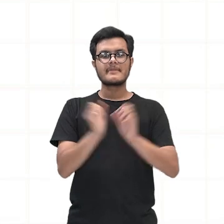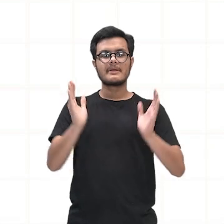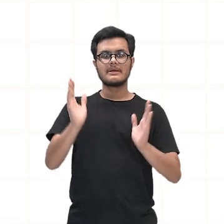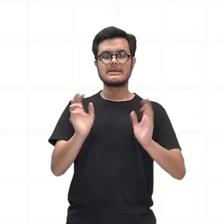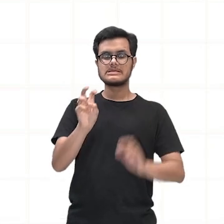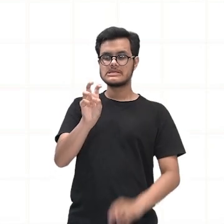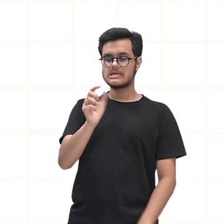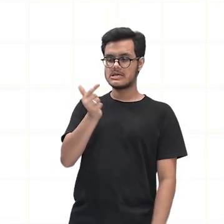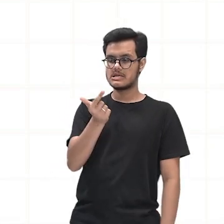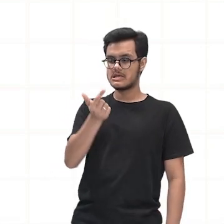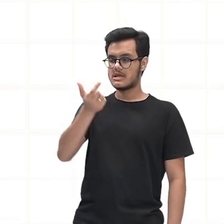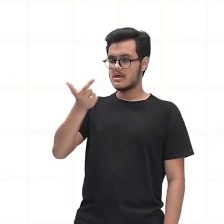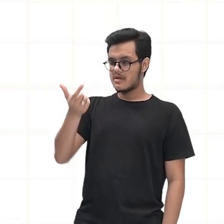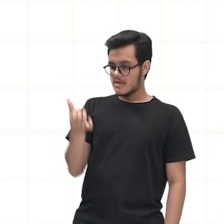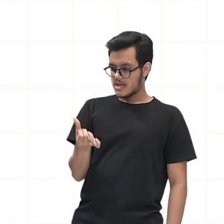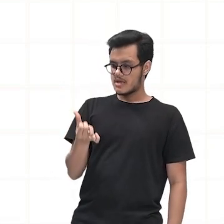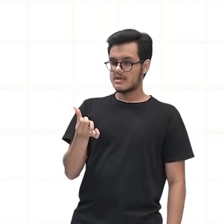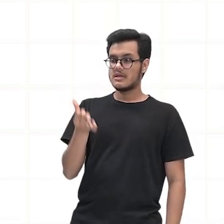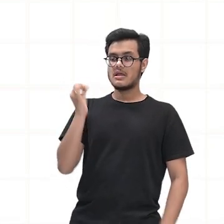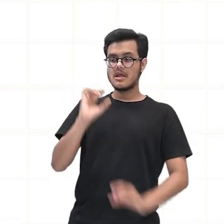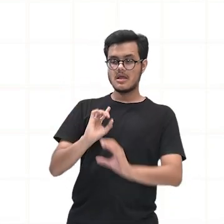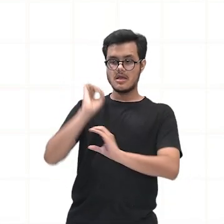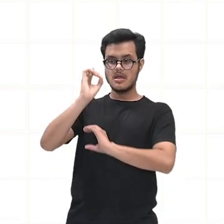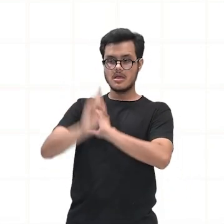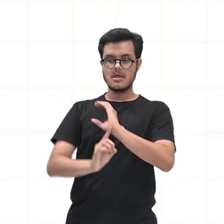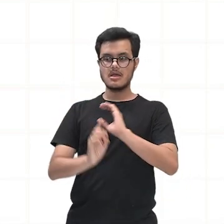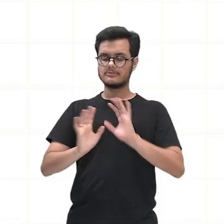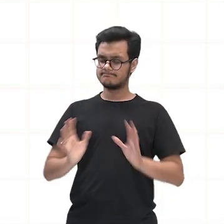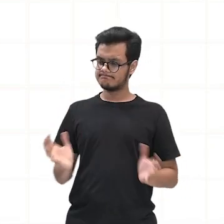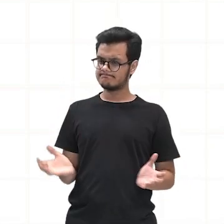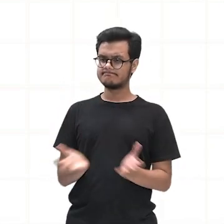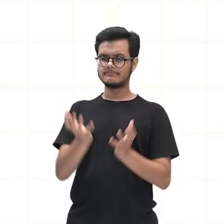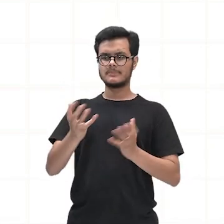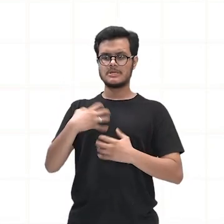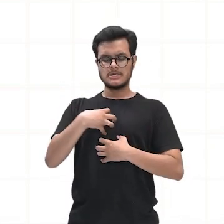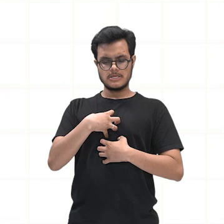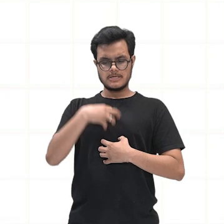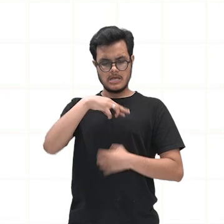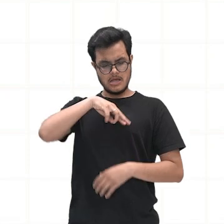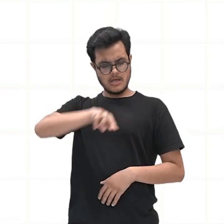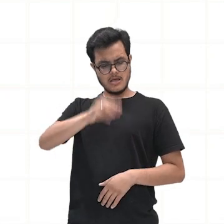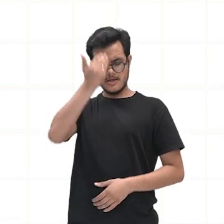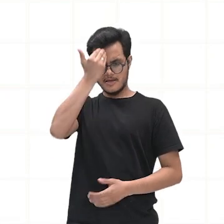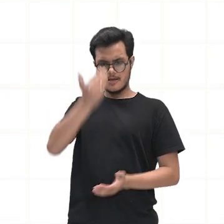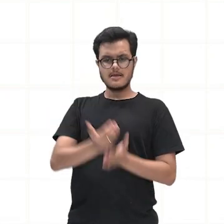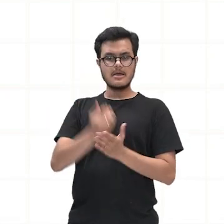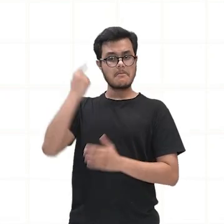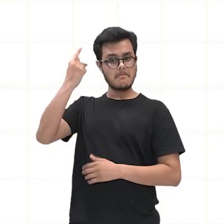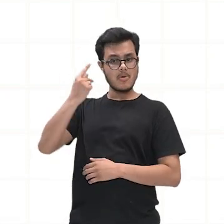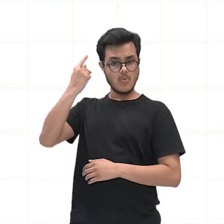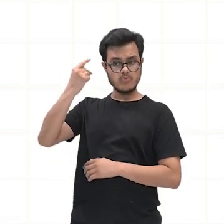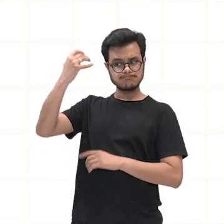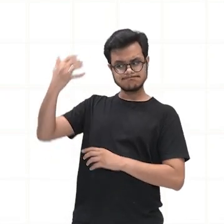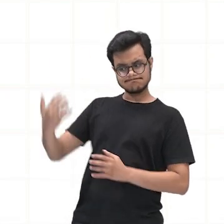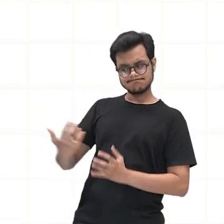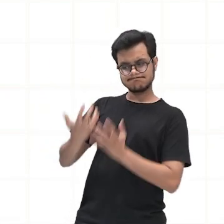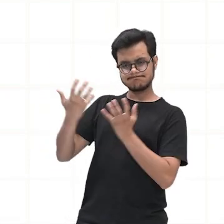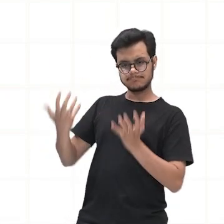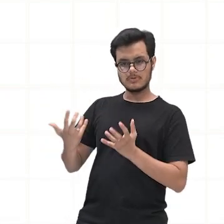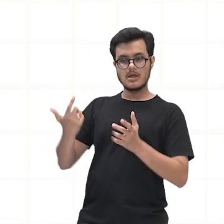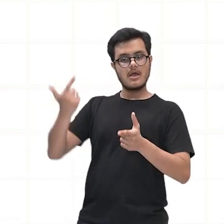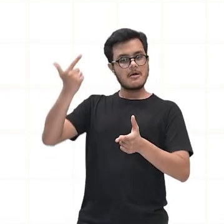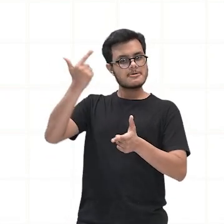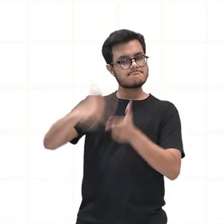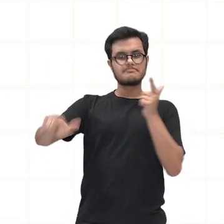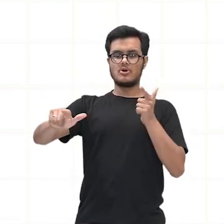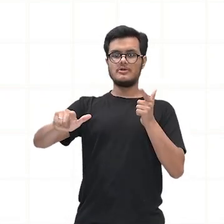bizantino Leão XIII, motivado por razões religiosas e políticas, acabaria proibindo o culto